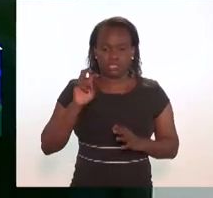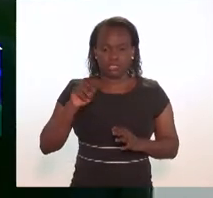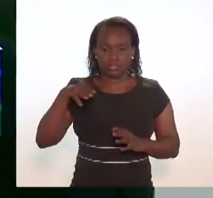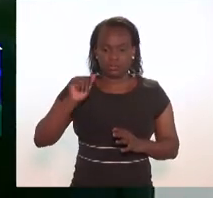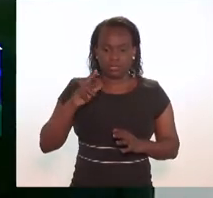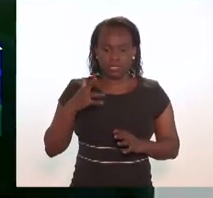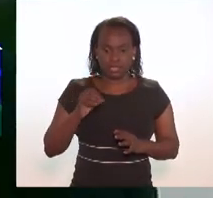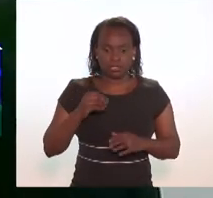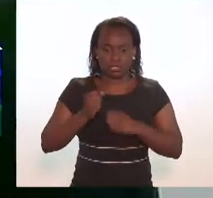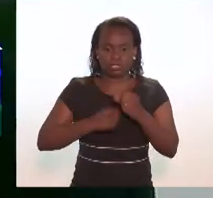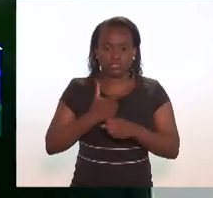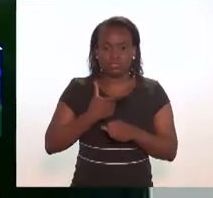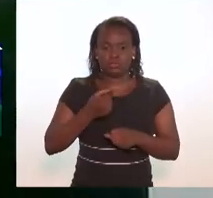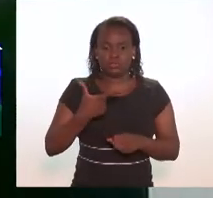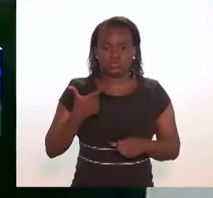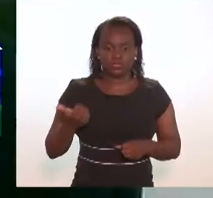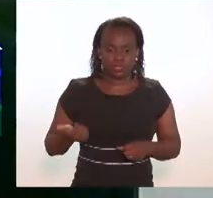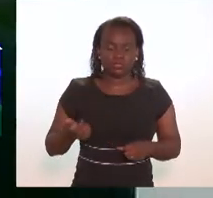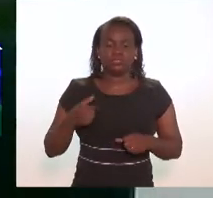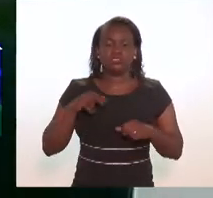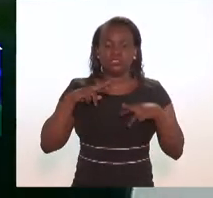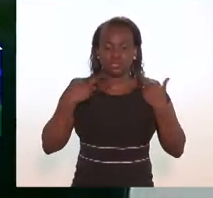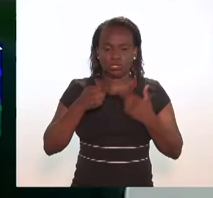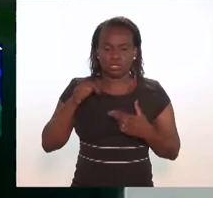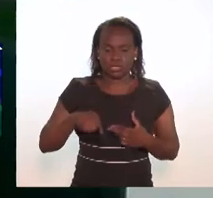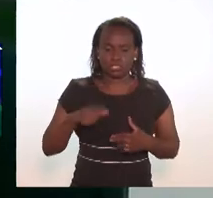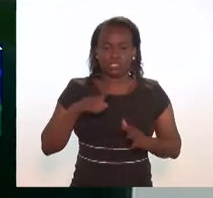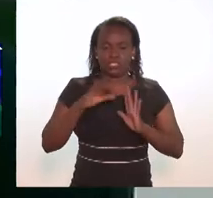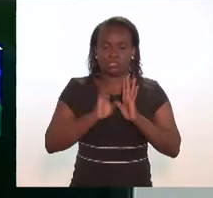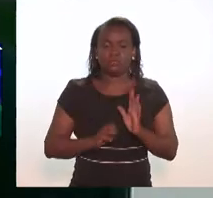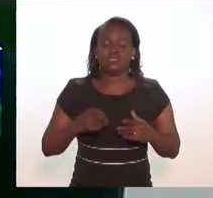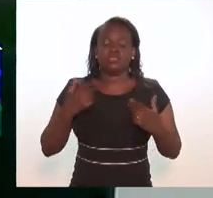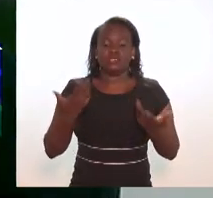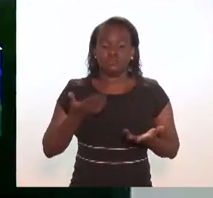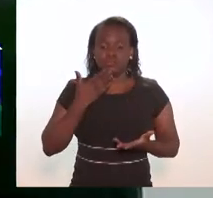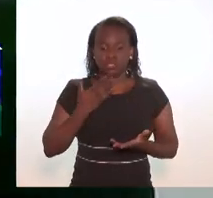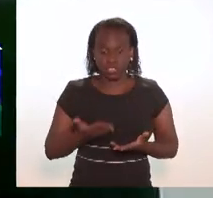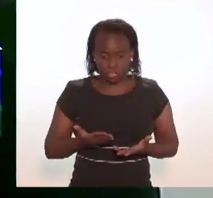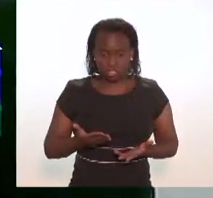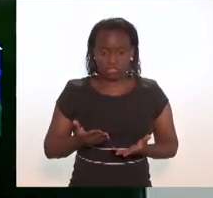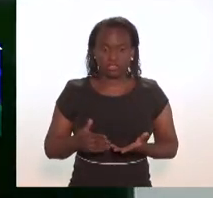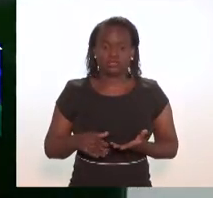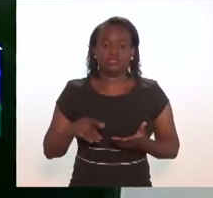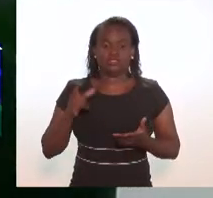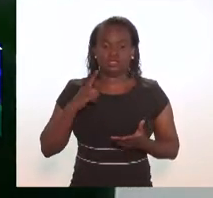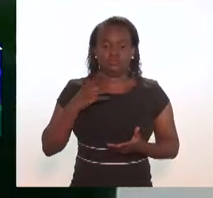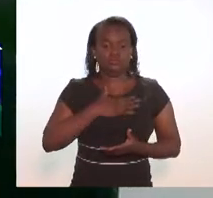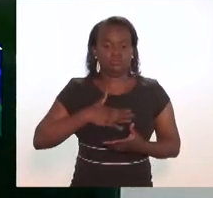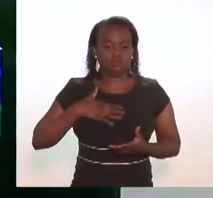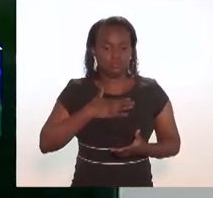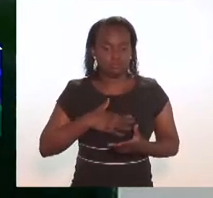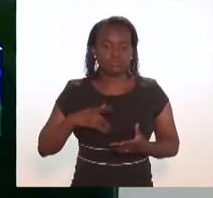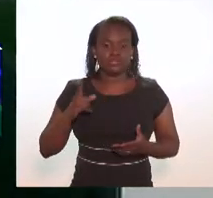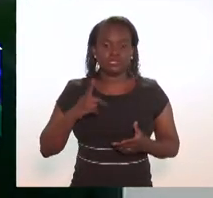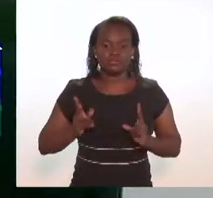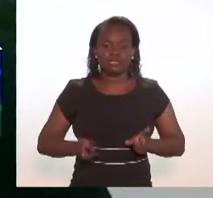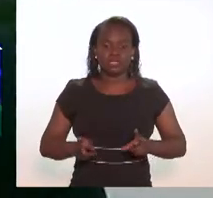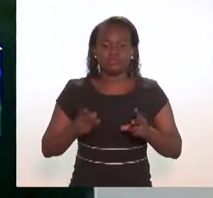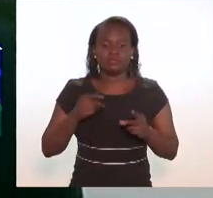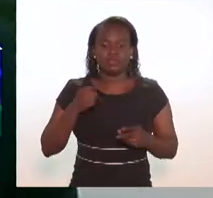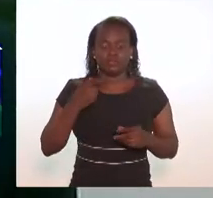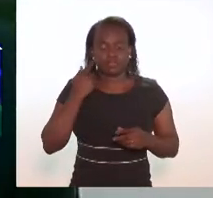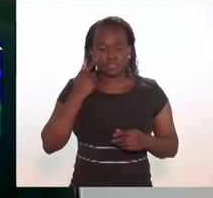2021, numa sessão legislativa. Eu queria pedir, Vossa Excelência, para ele já tinha recebido o parecer e teria que ser pela